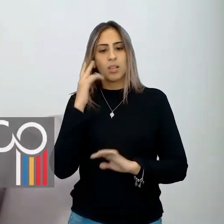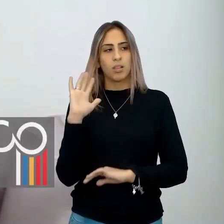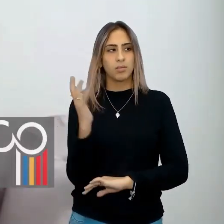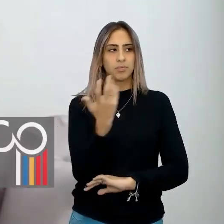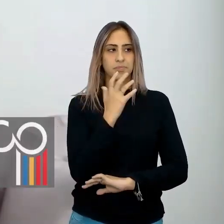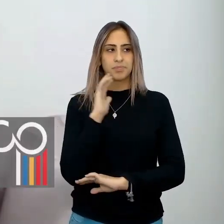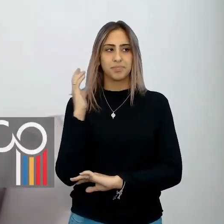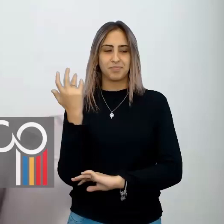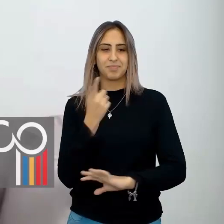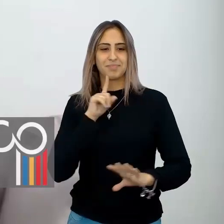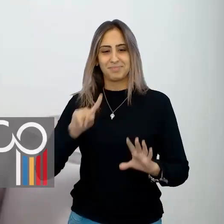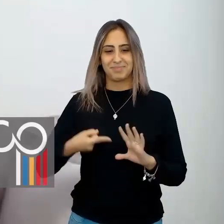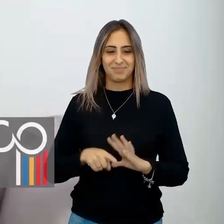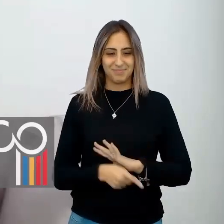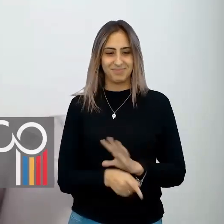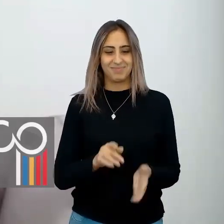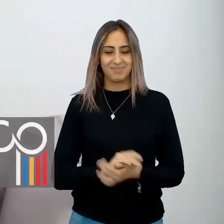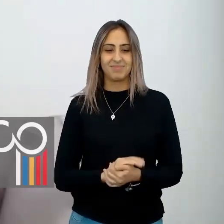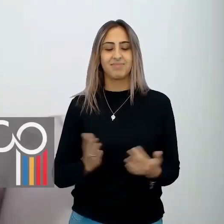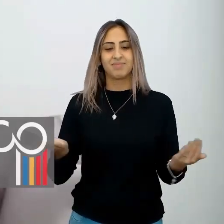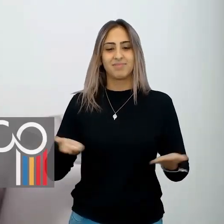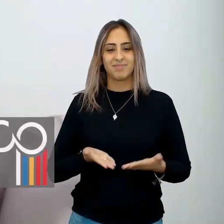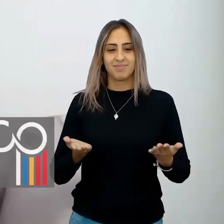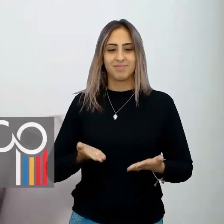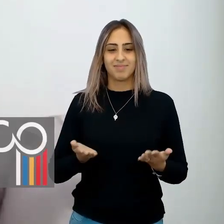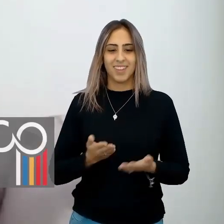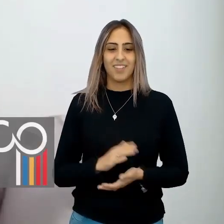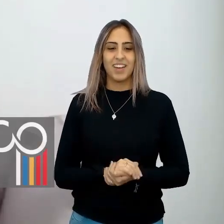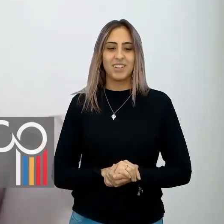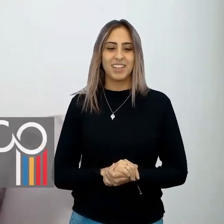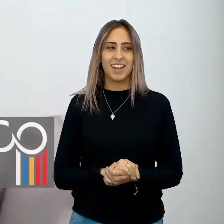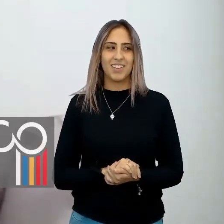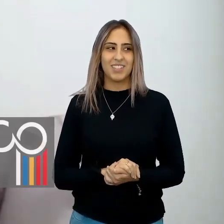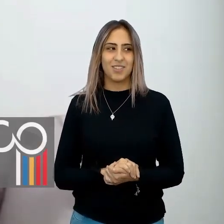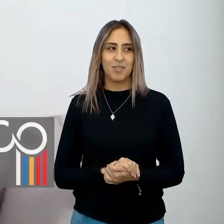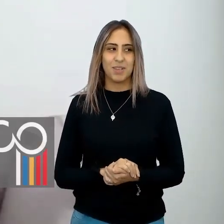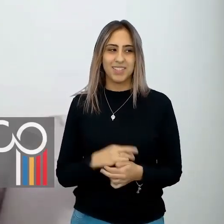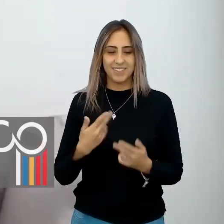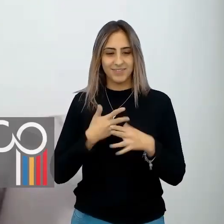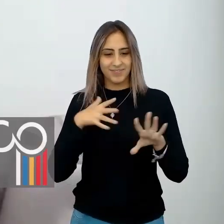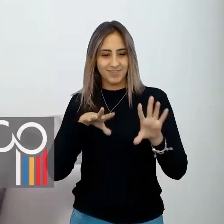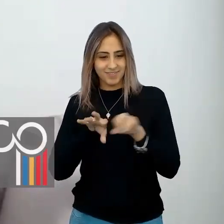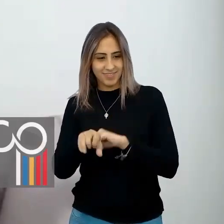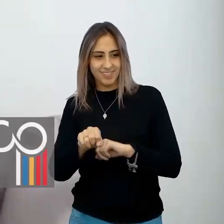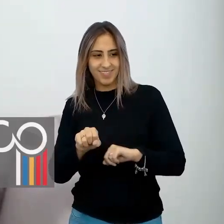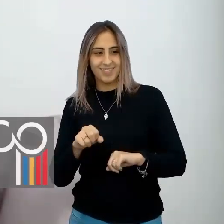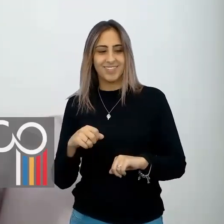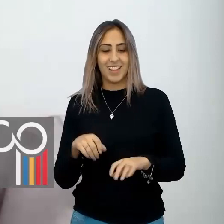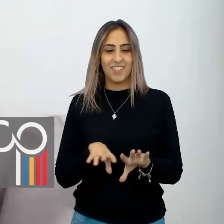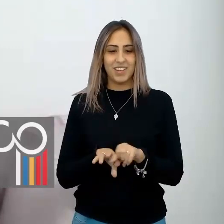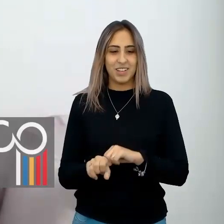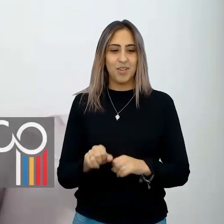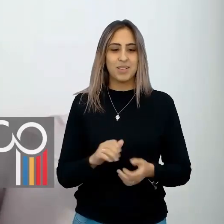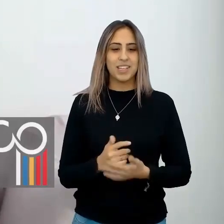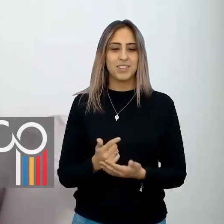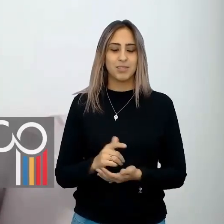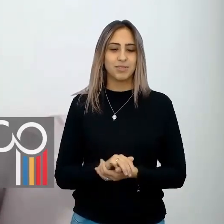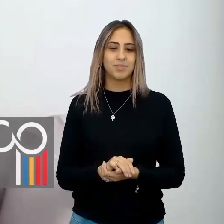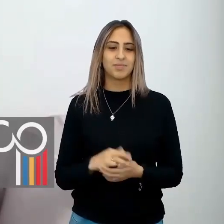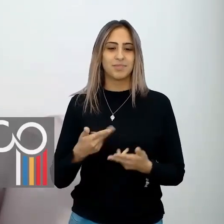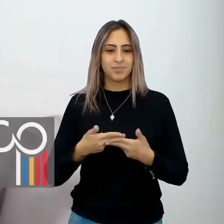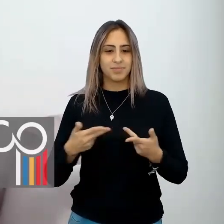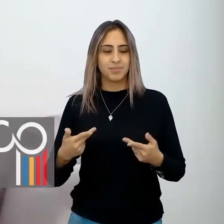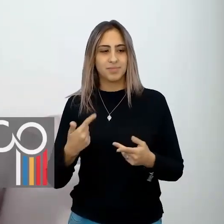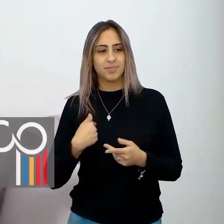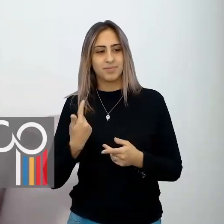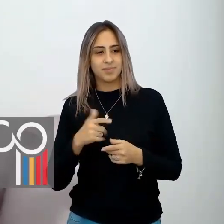de Recuperação e Aprofundamento. Hoje, mais uma formação do programa, né, vamos começar a dar início à primeira formação